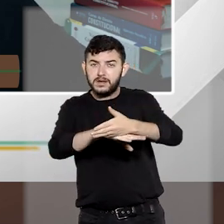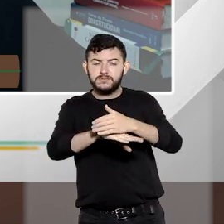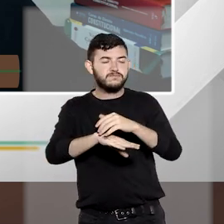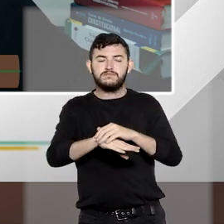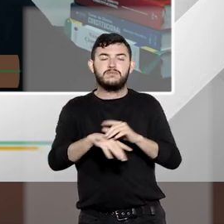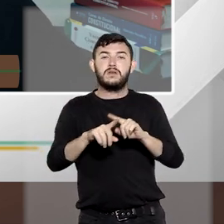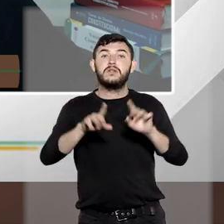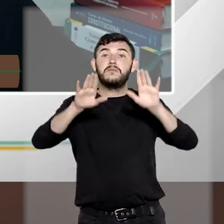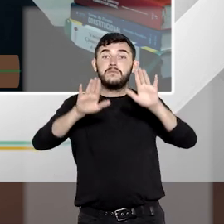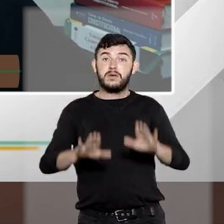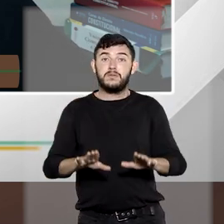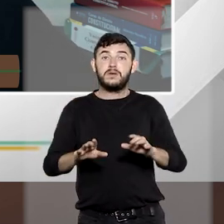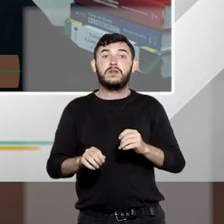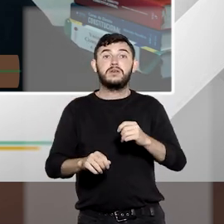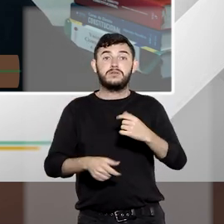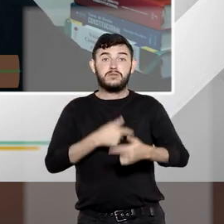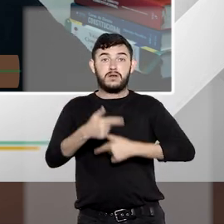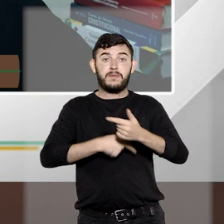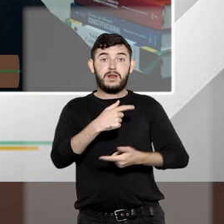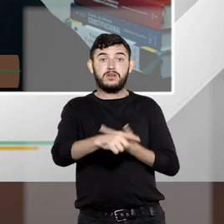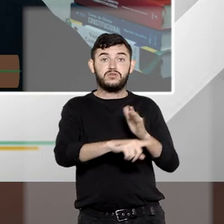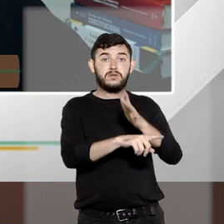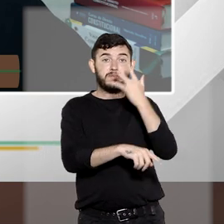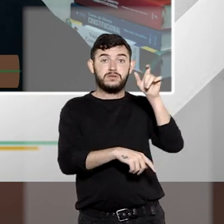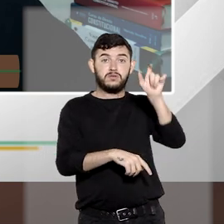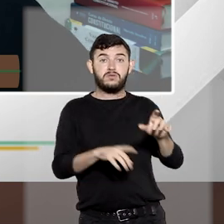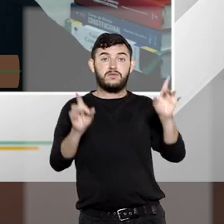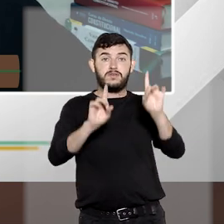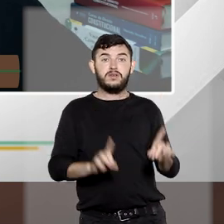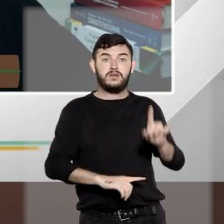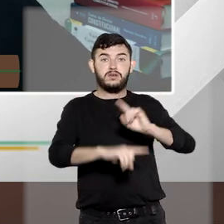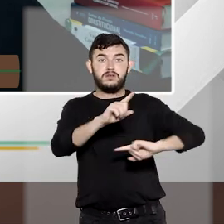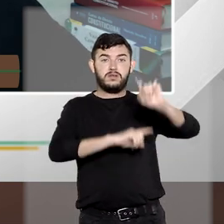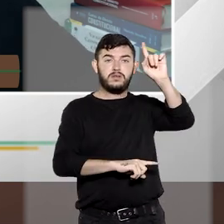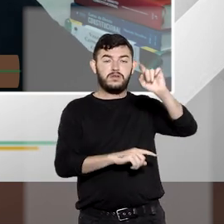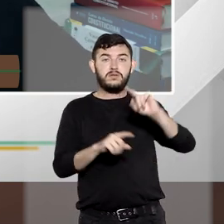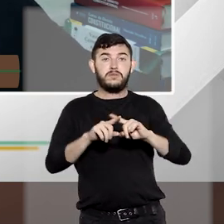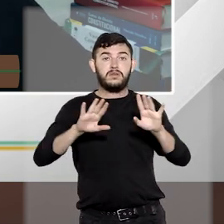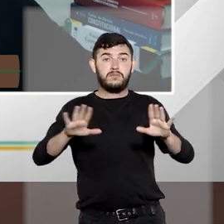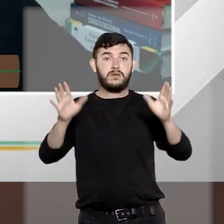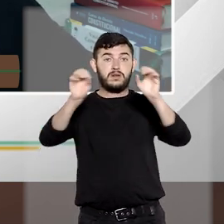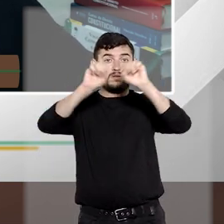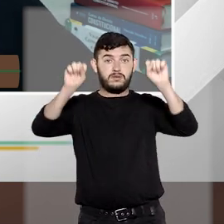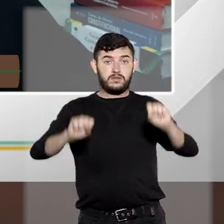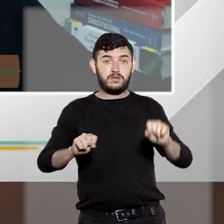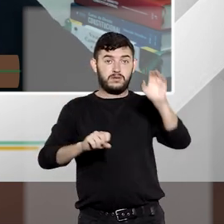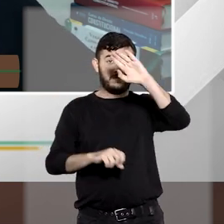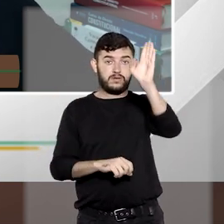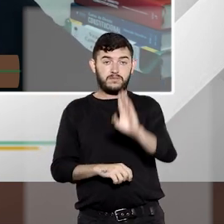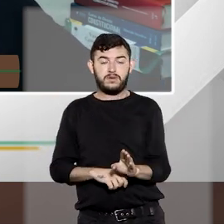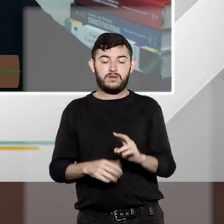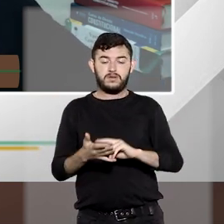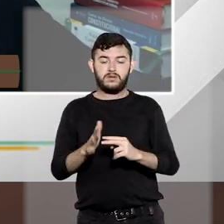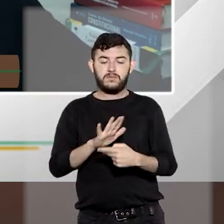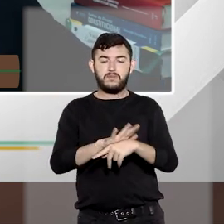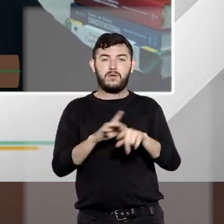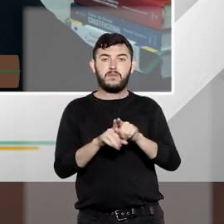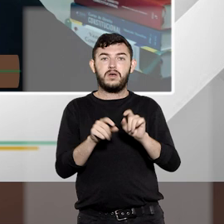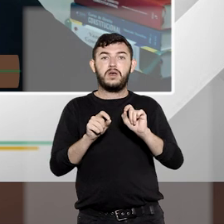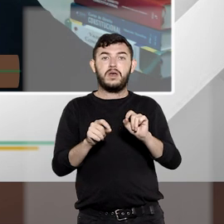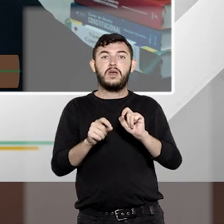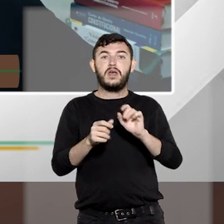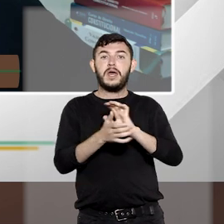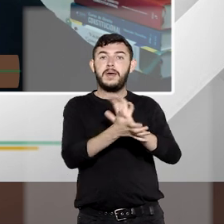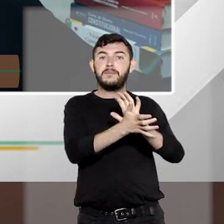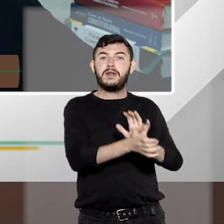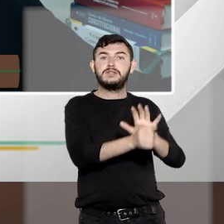permanência e ascensão da pessoa com deficiência. O nosso sistema hoje, né, no Brasil, ele é um sistema mais tipo repressivo, que eu até tenho as minhas